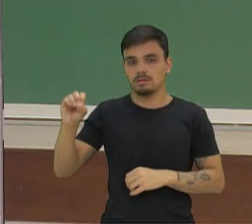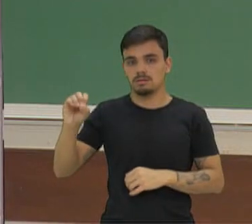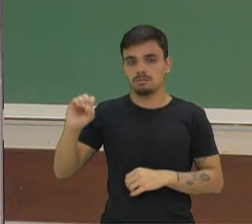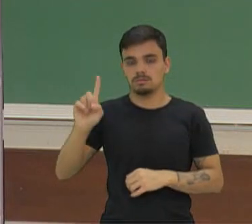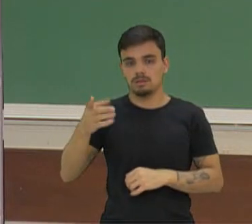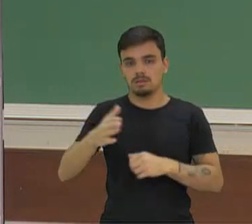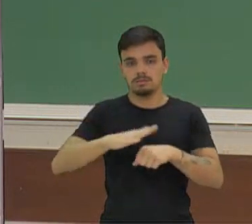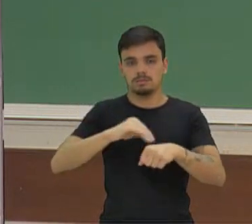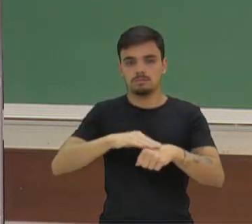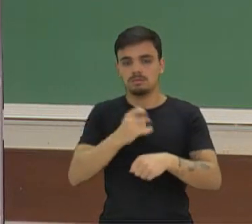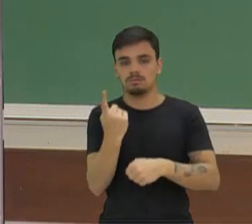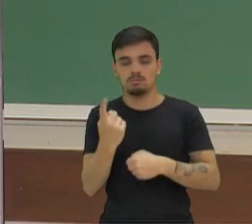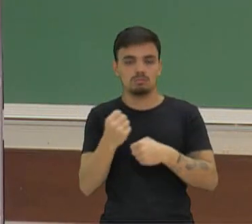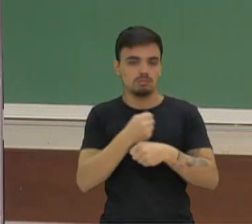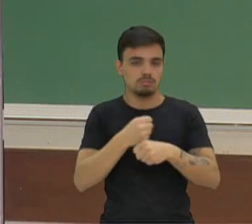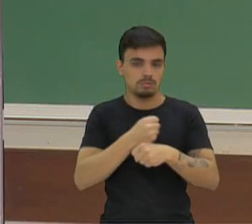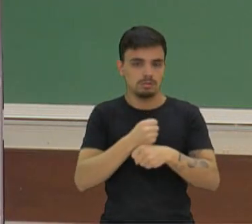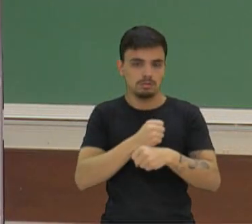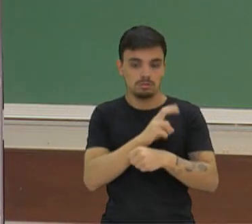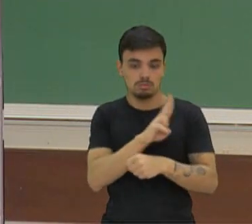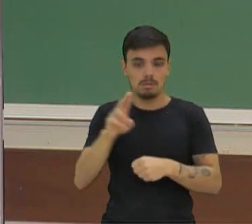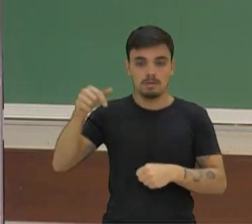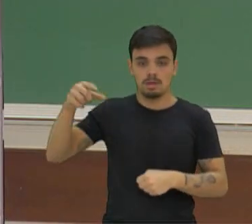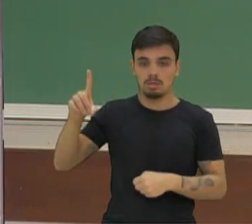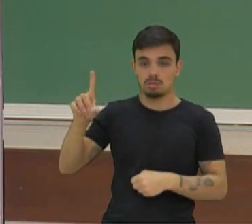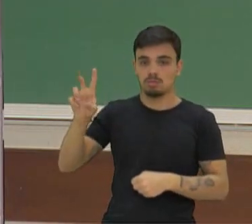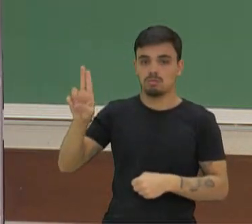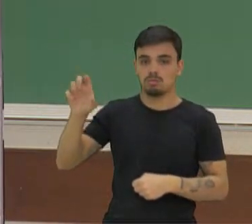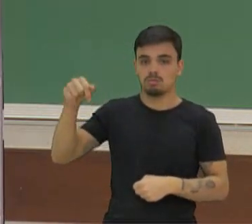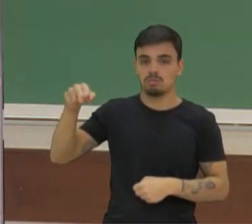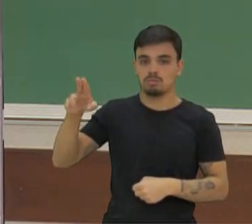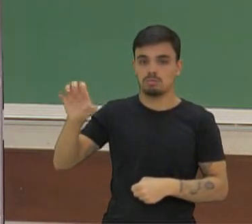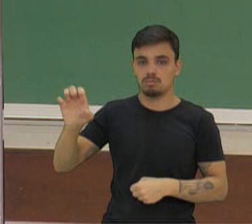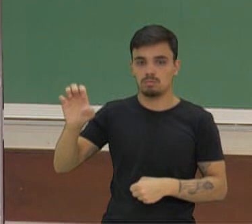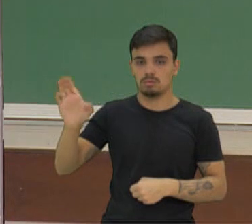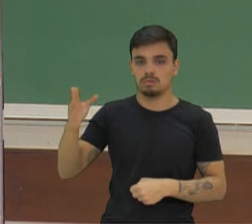anos, contando daqui, de Duque de Caxias.